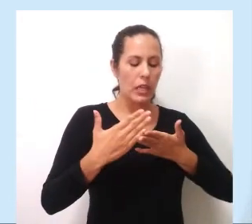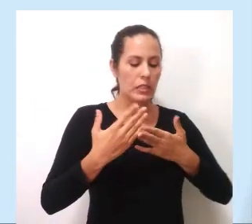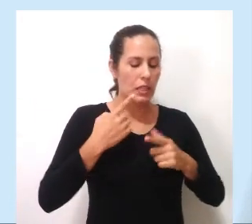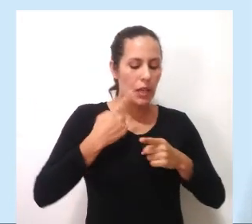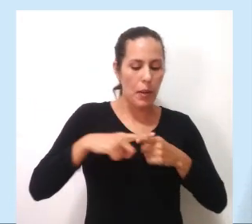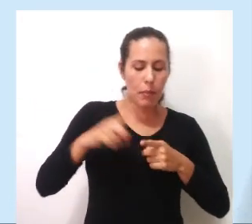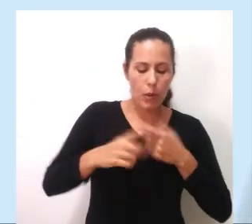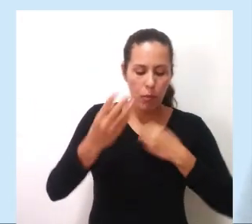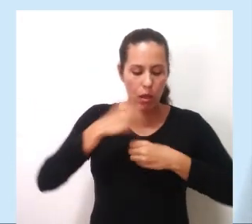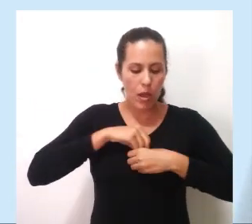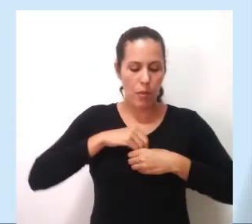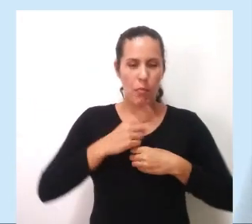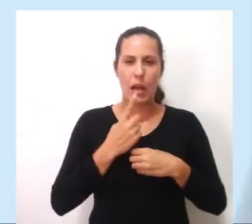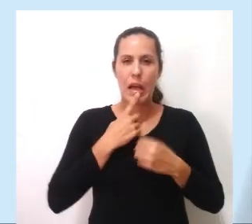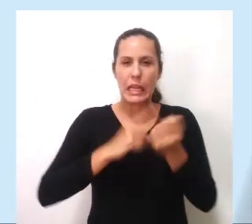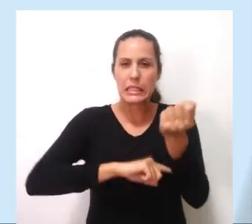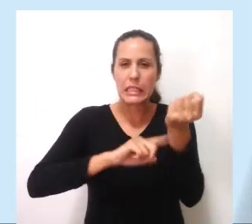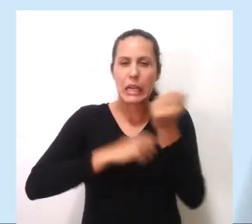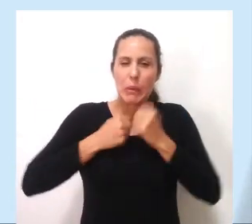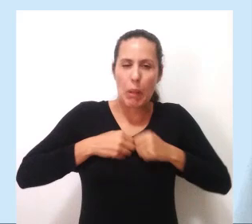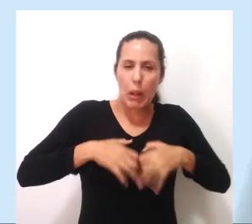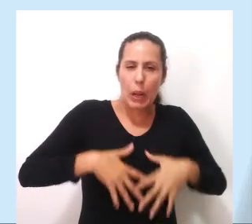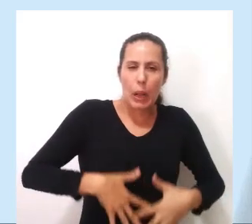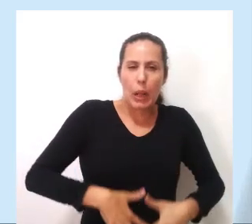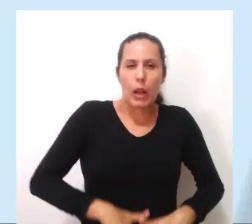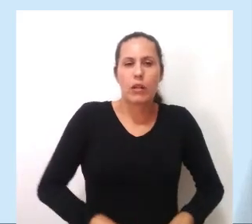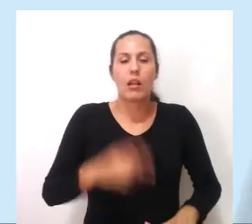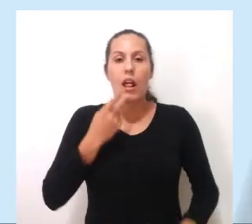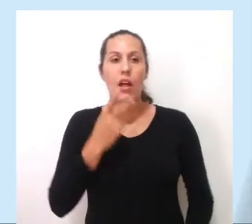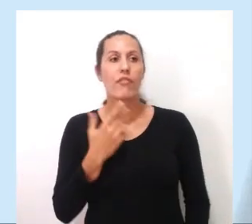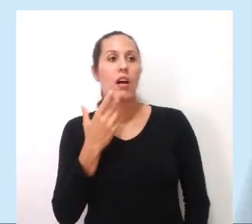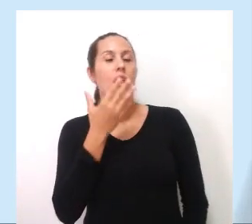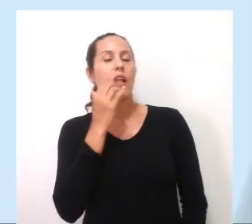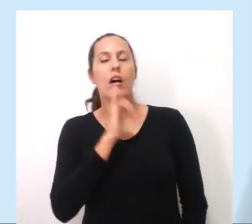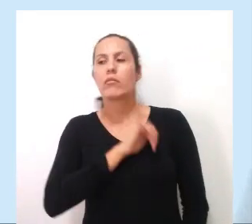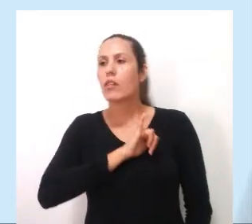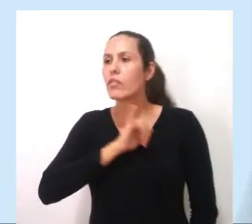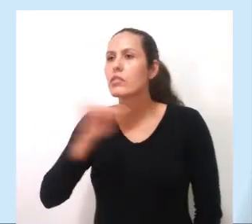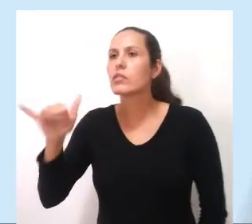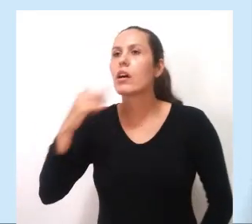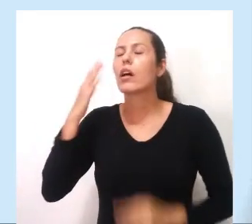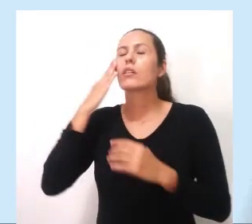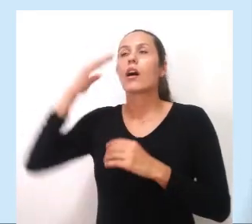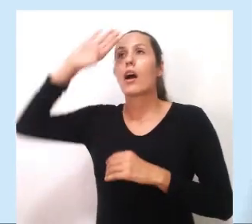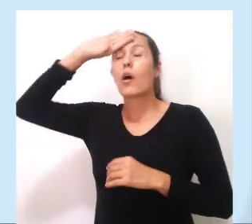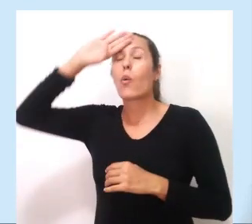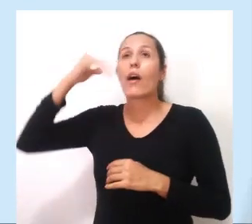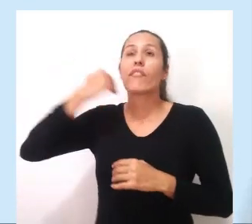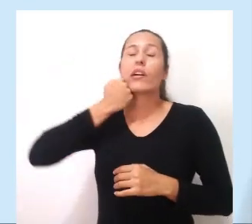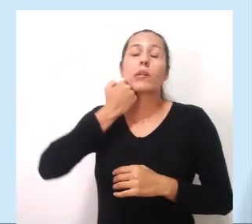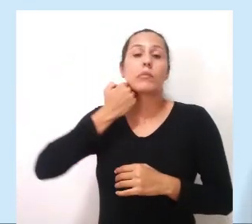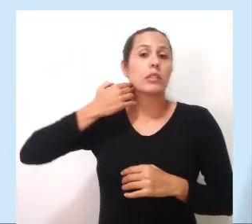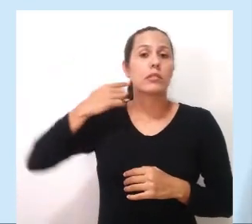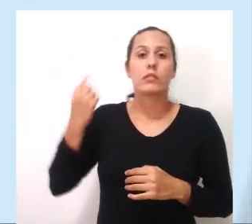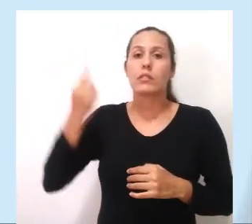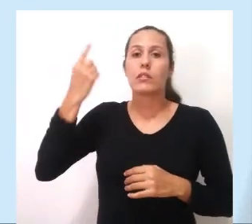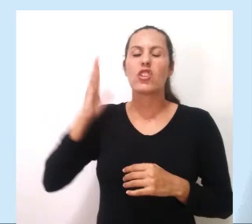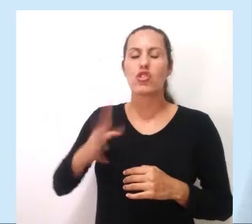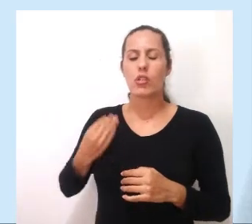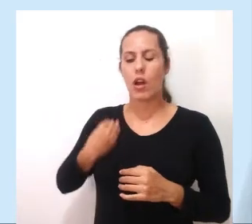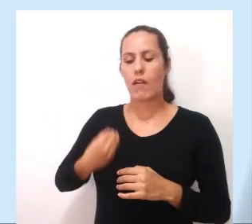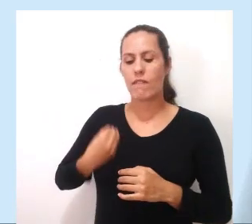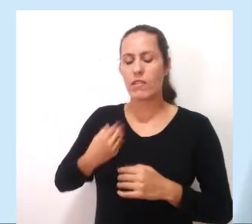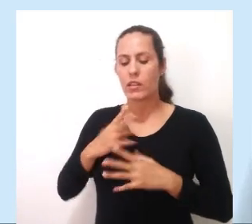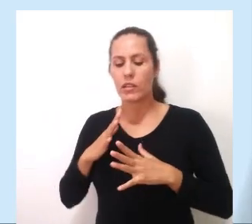ter hemorragias, sangramentos. E quando ela vai falar para o pai, ela já está ali com uma febre muito alta